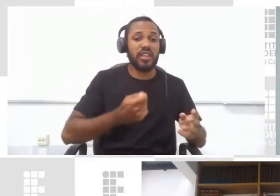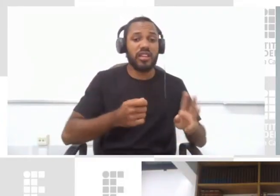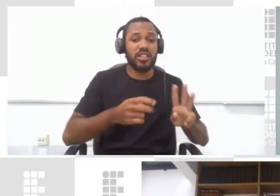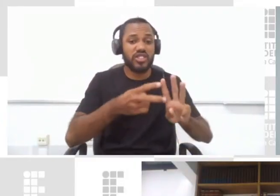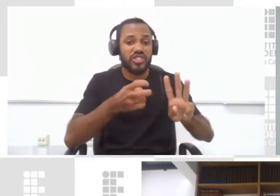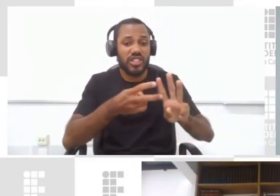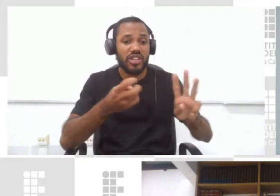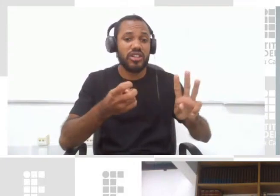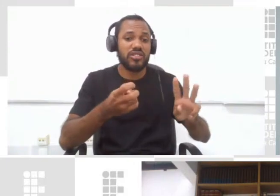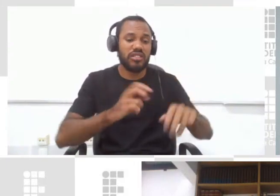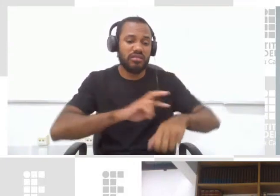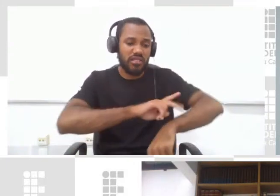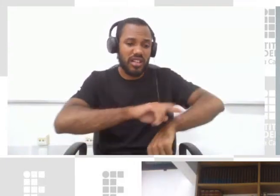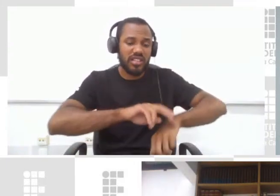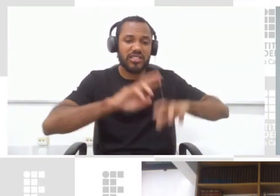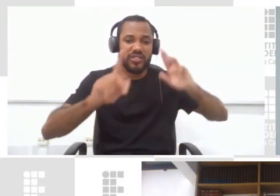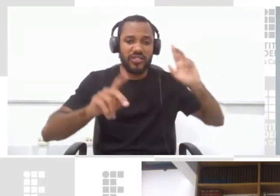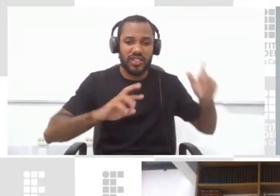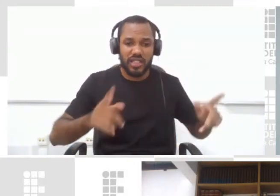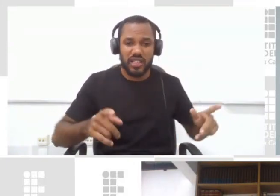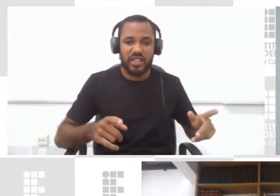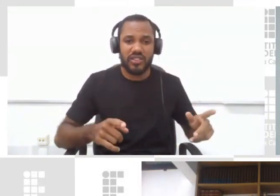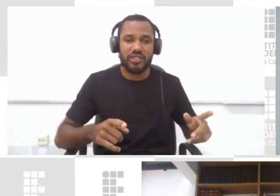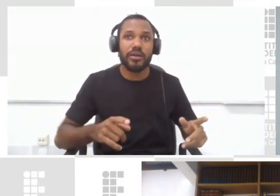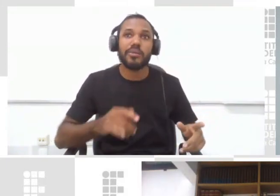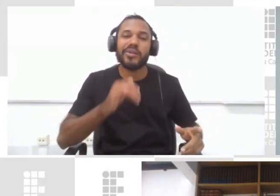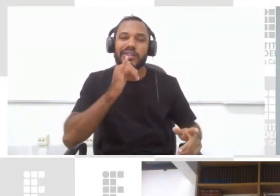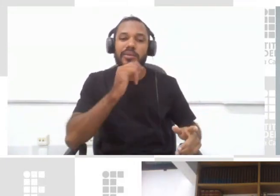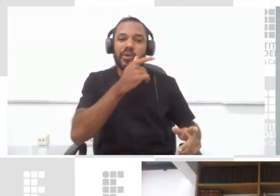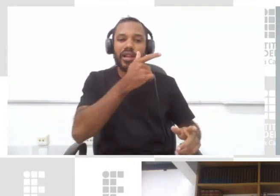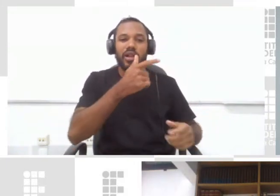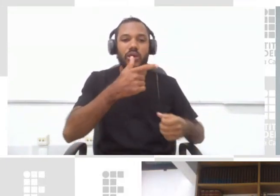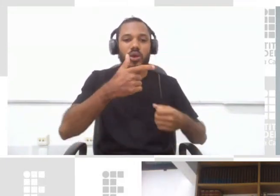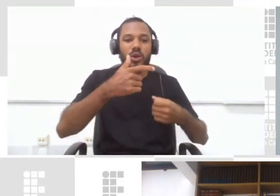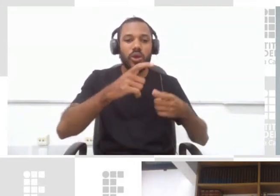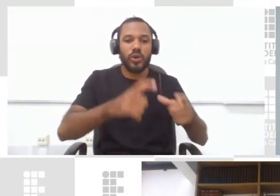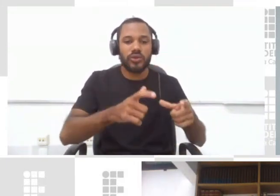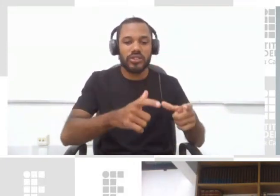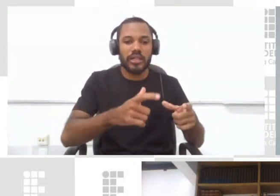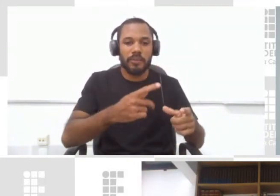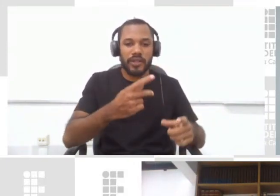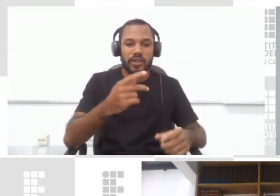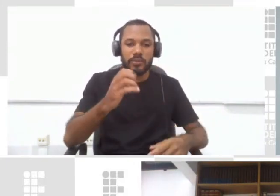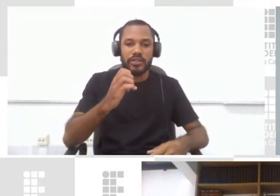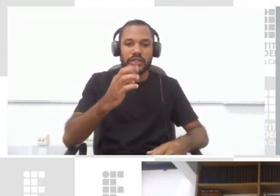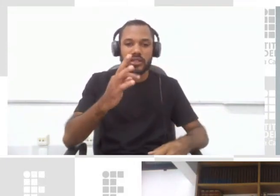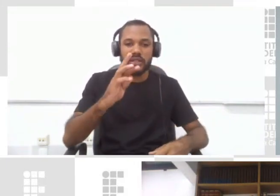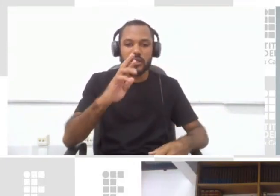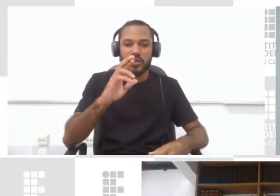como aquela de Petrópolis, por exemplo, ou aquela de São Sebastião, que